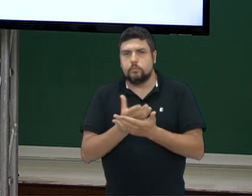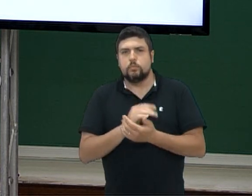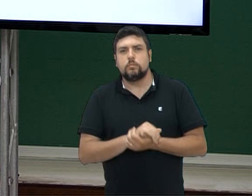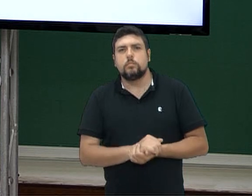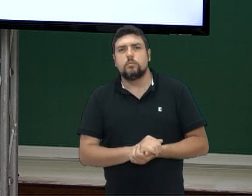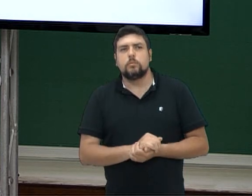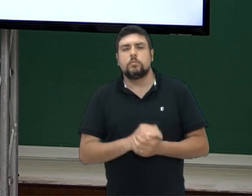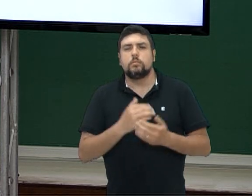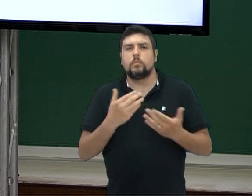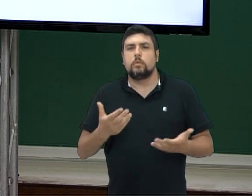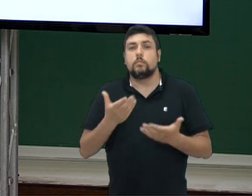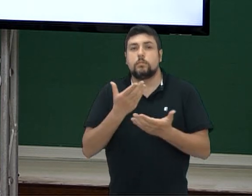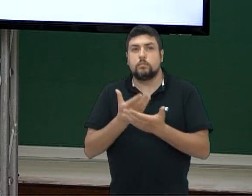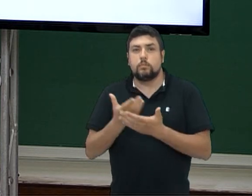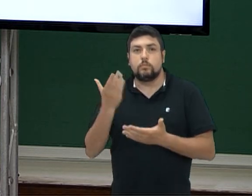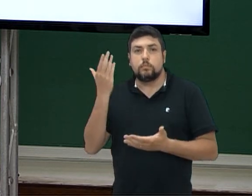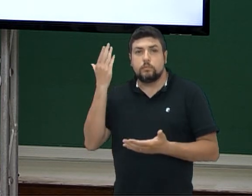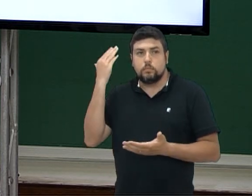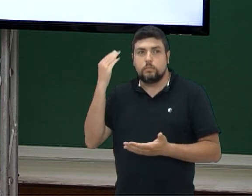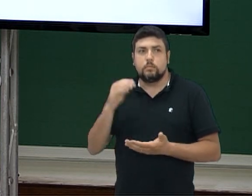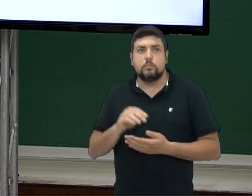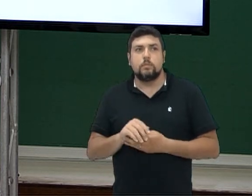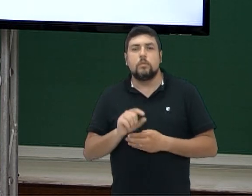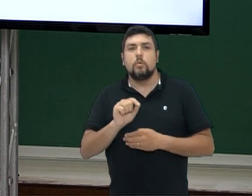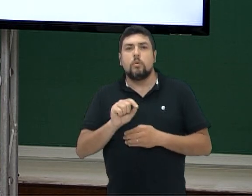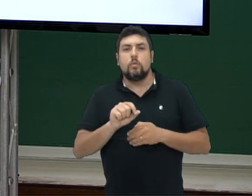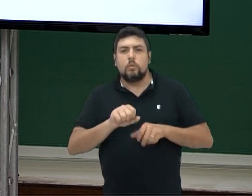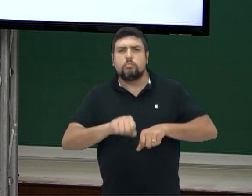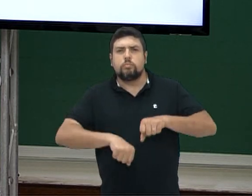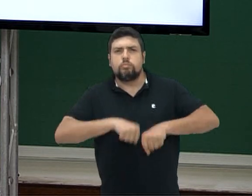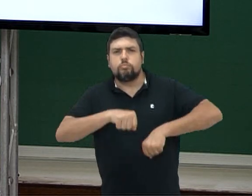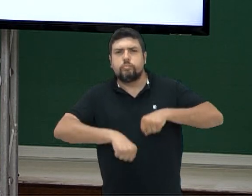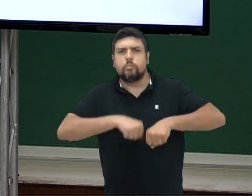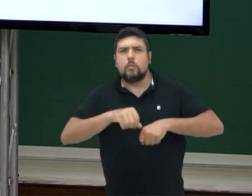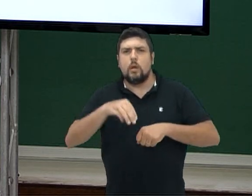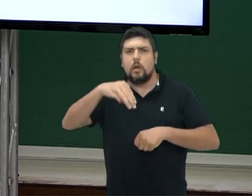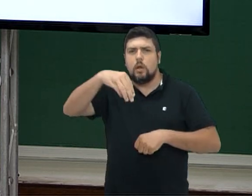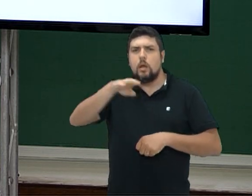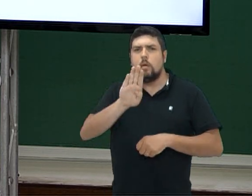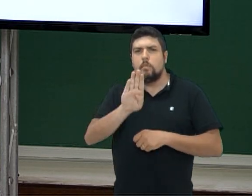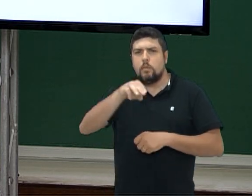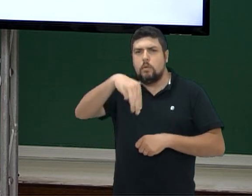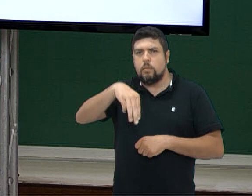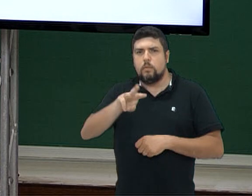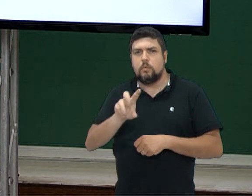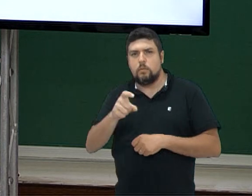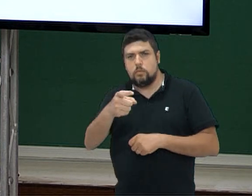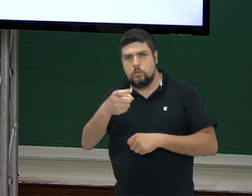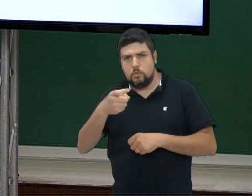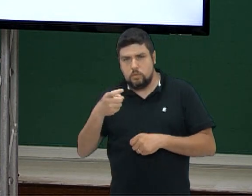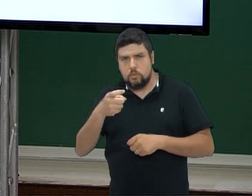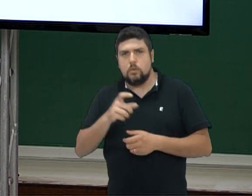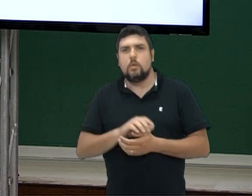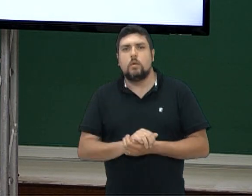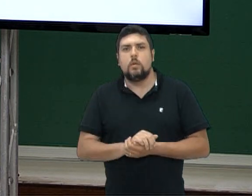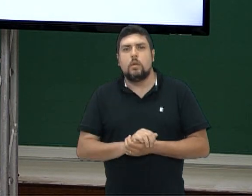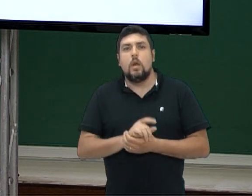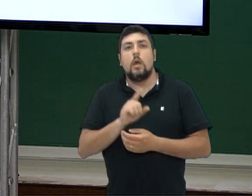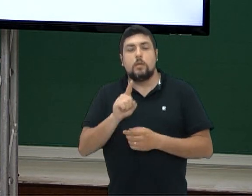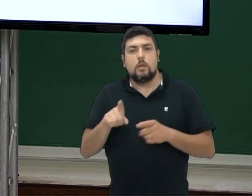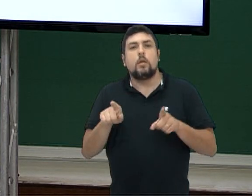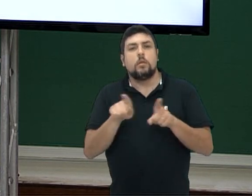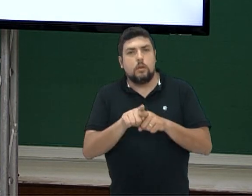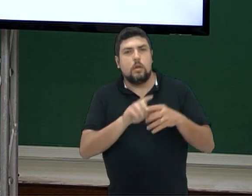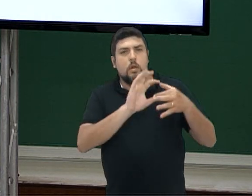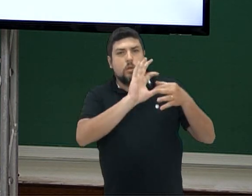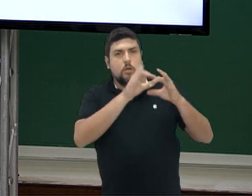nós falamos que o BMX, então ele é um esporte de aventura que é um esporte que faz parte das Olimpíadas, então